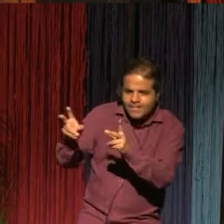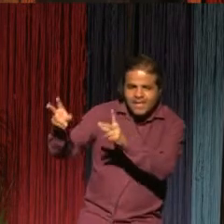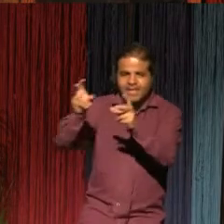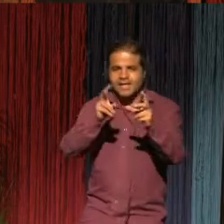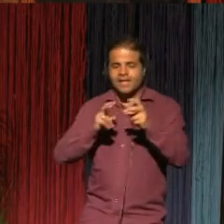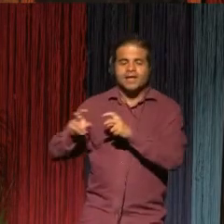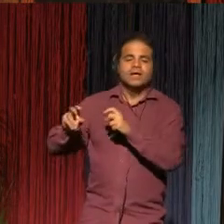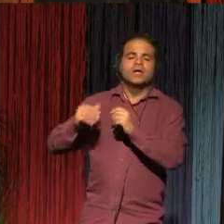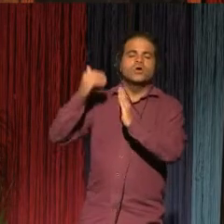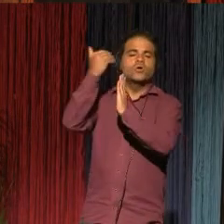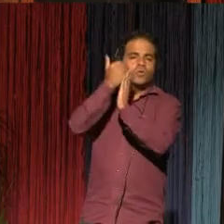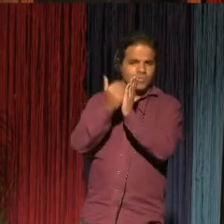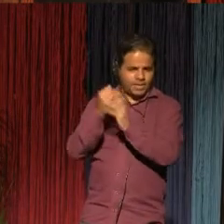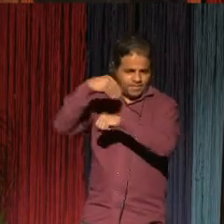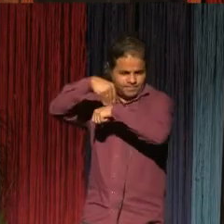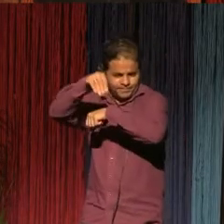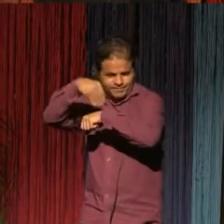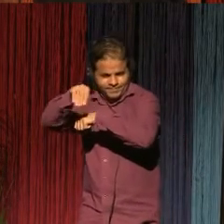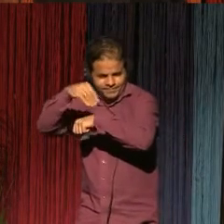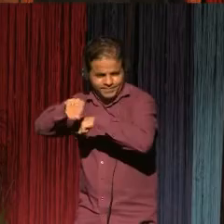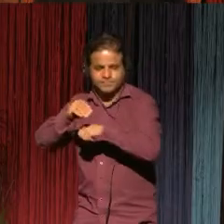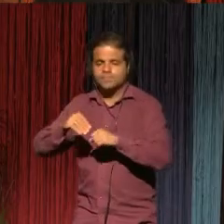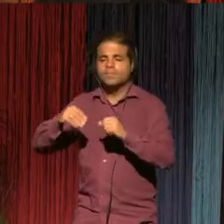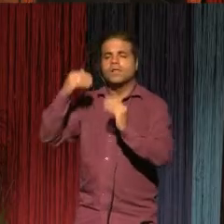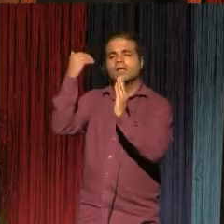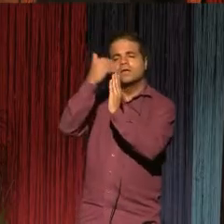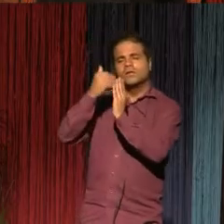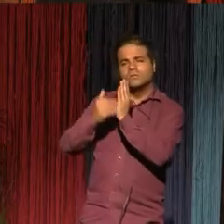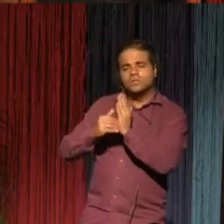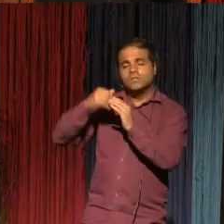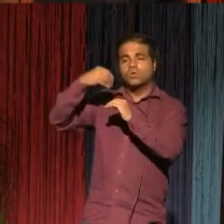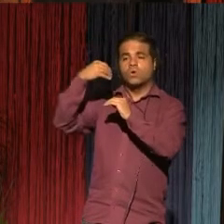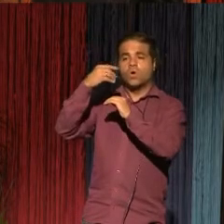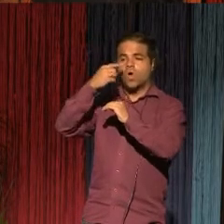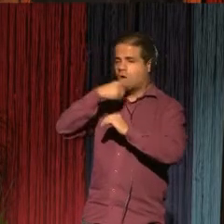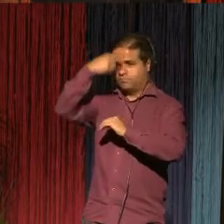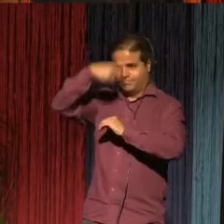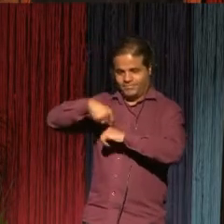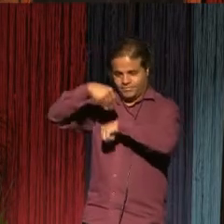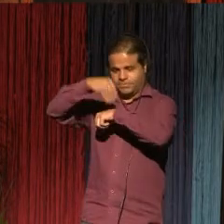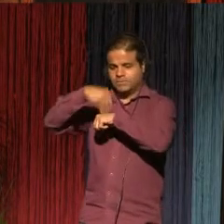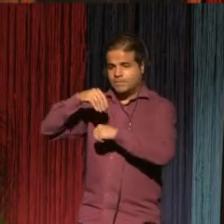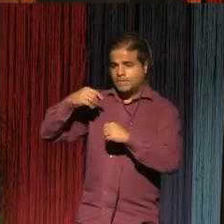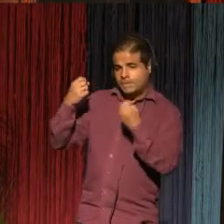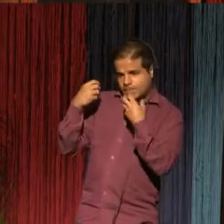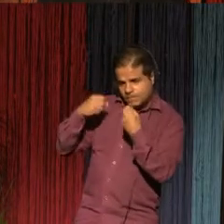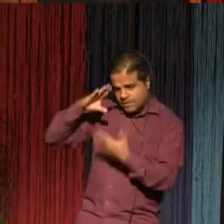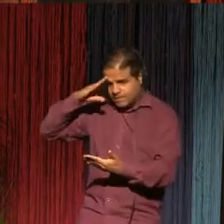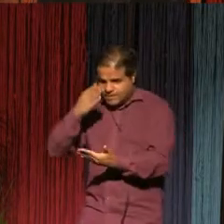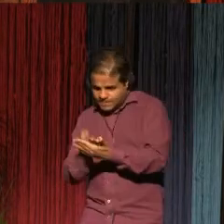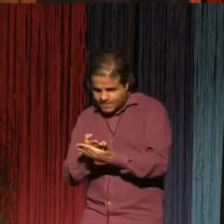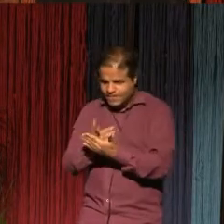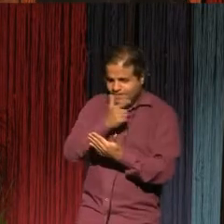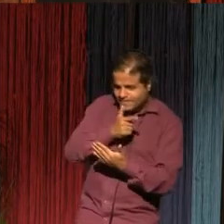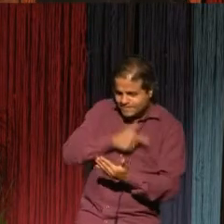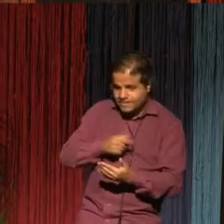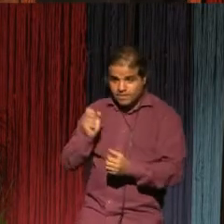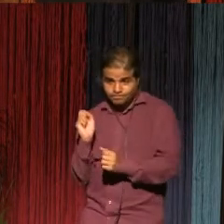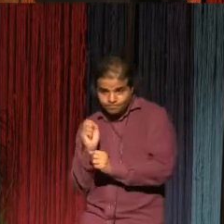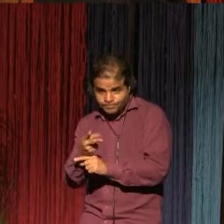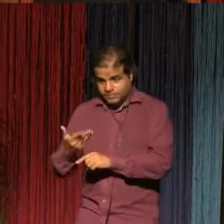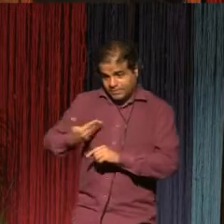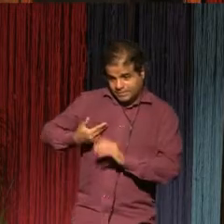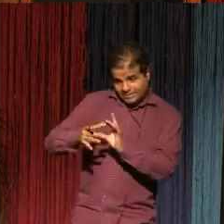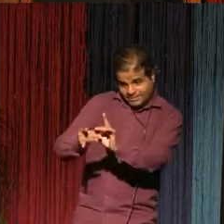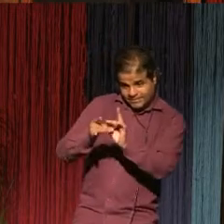de mentoria bem-sucedida, os mentores eram instruídos a ganhar a confiança das crianças e se tornarem seus amigos. Os